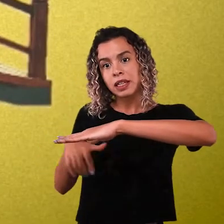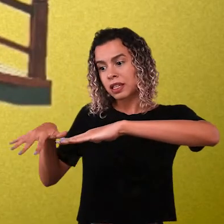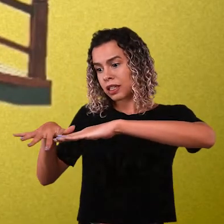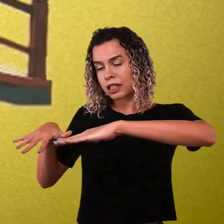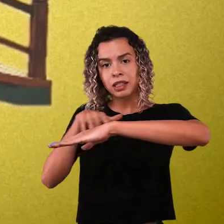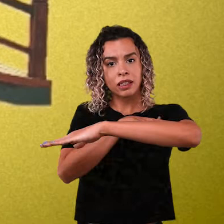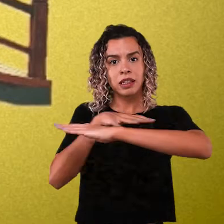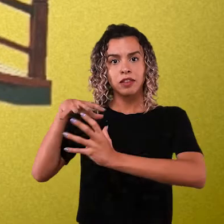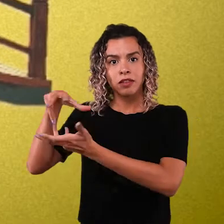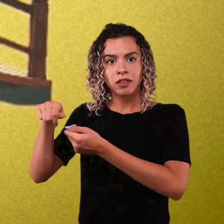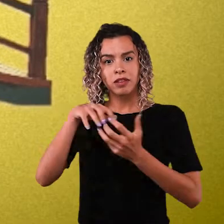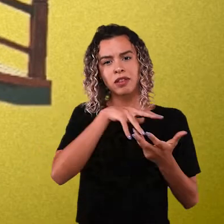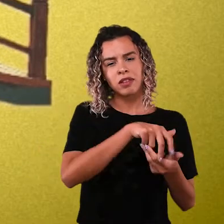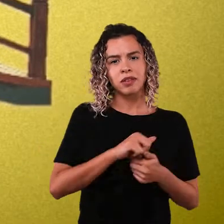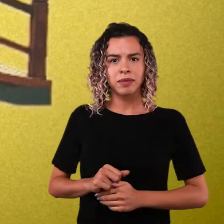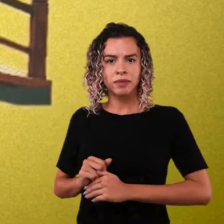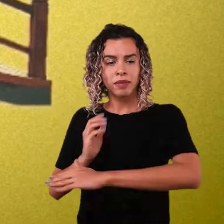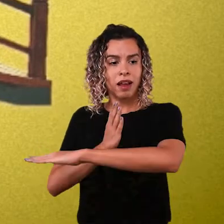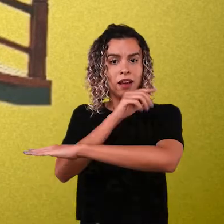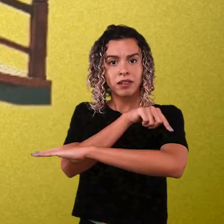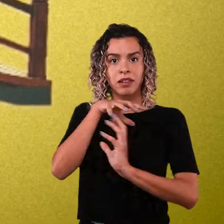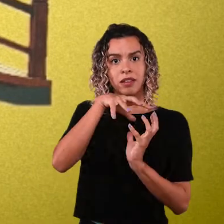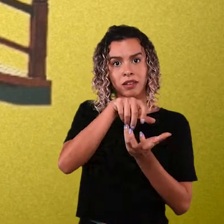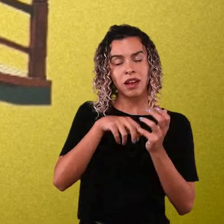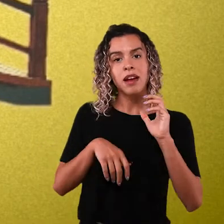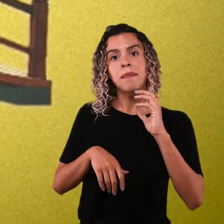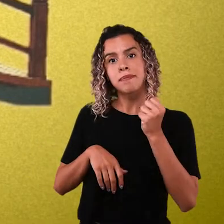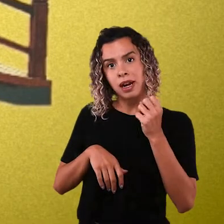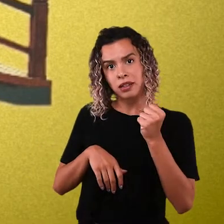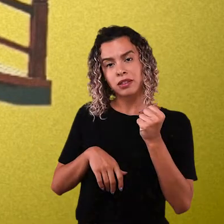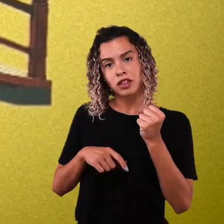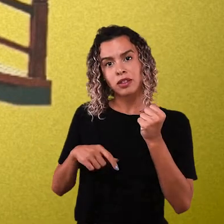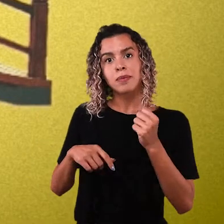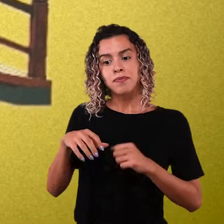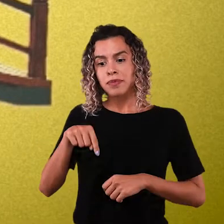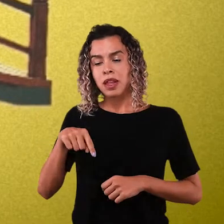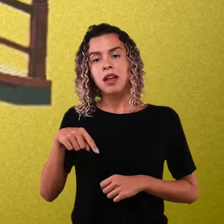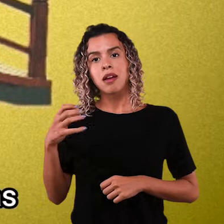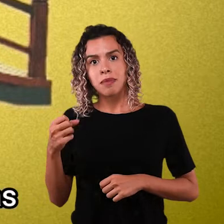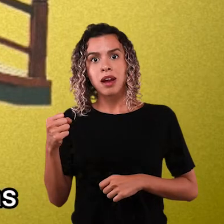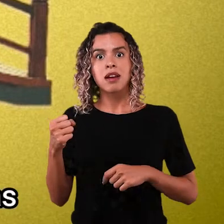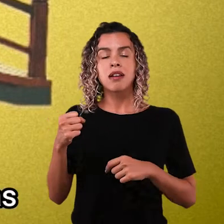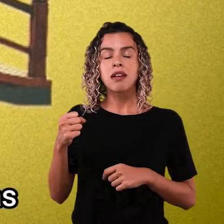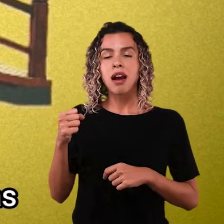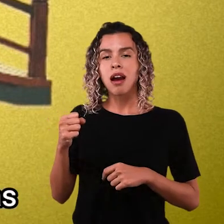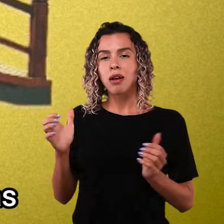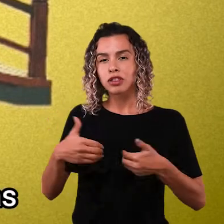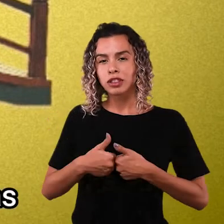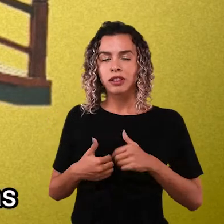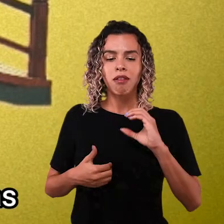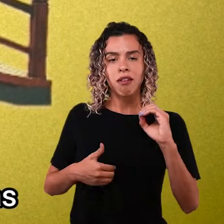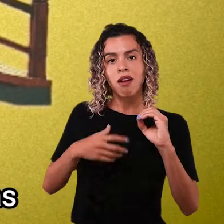lado dessa ponte existe uma esfera. Do lado esquerdo há uma esfera branca, que representa nós, os autistas. E do lado direito há uma